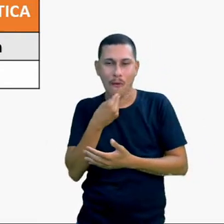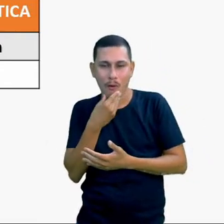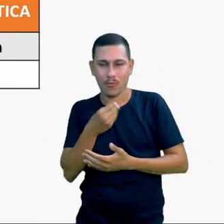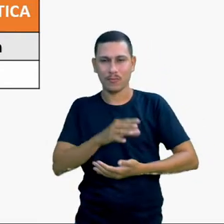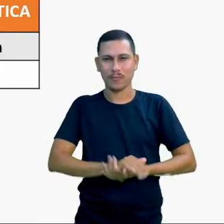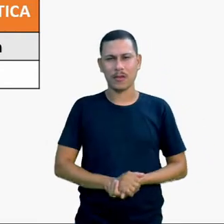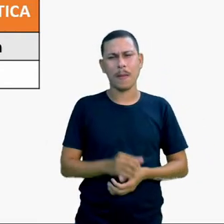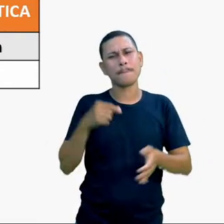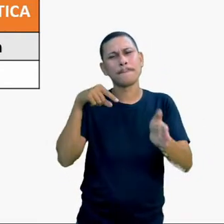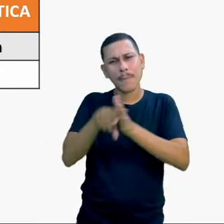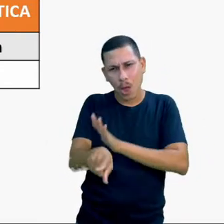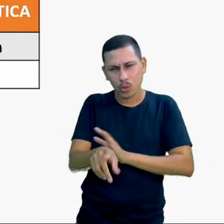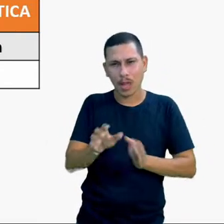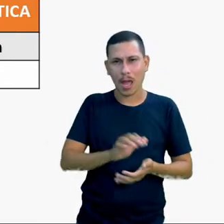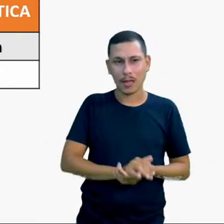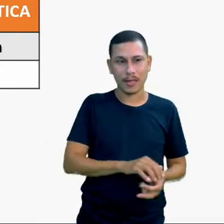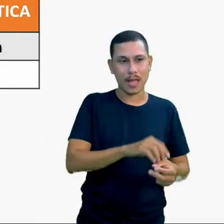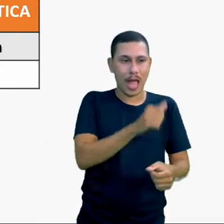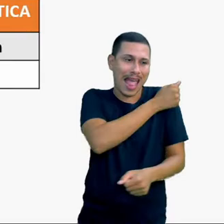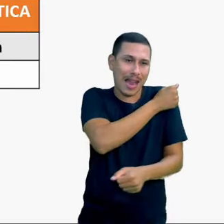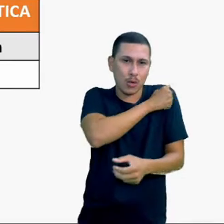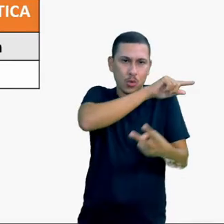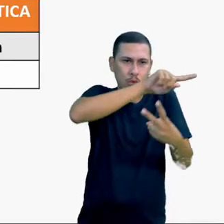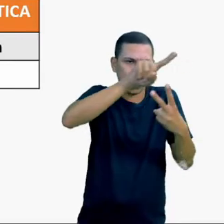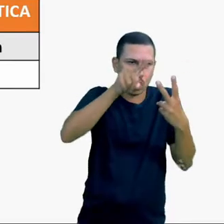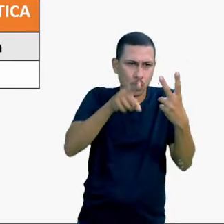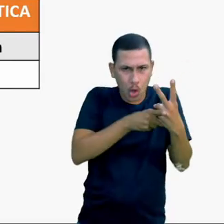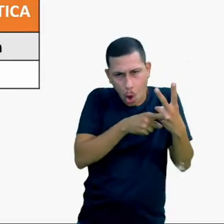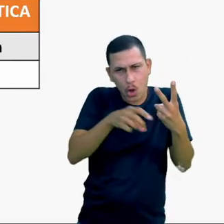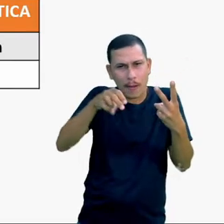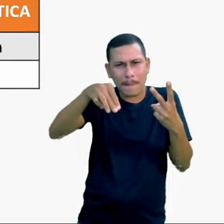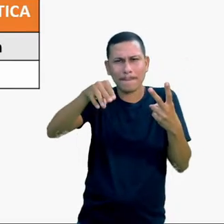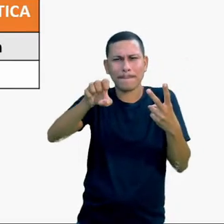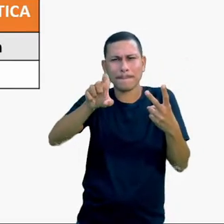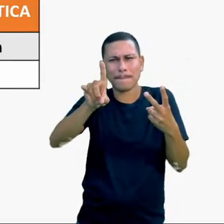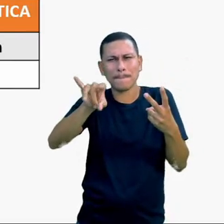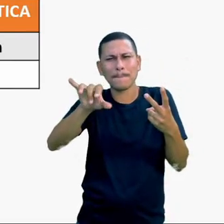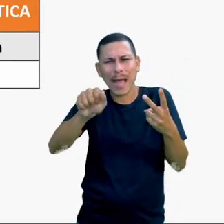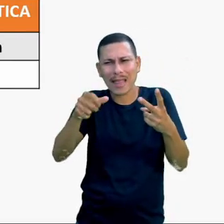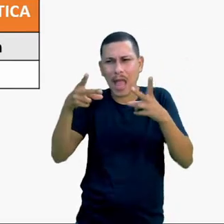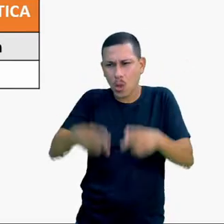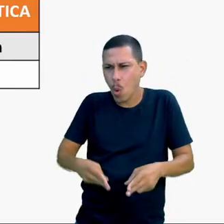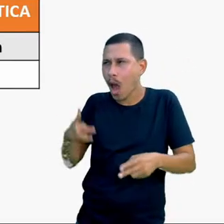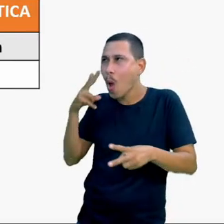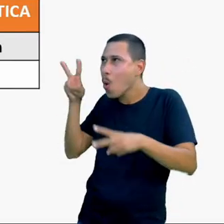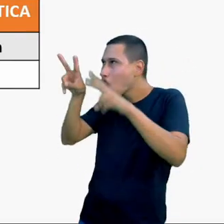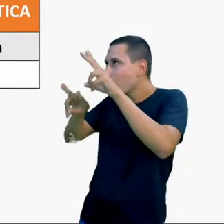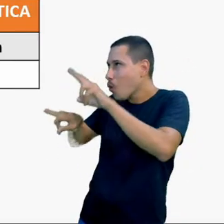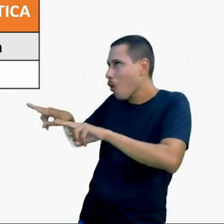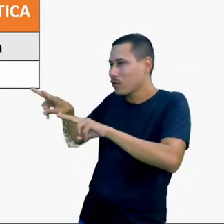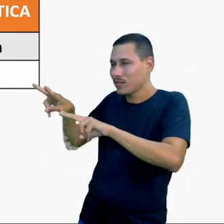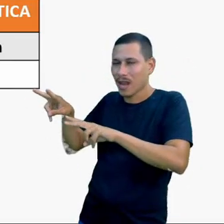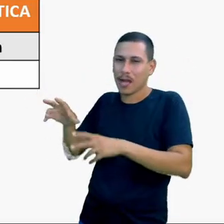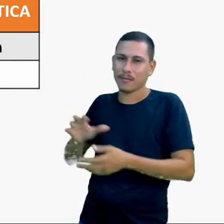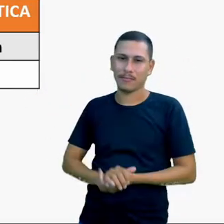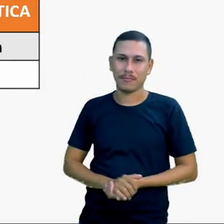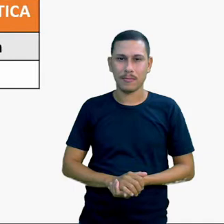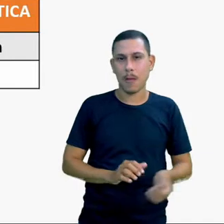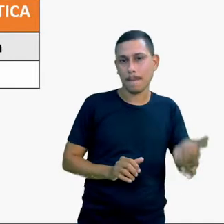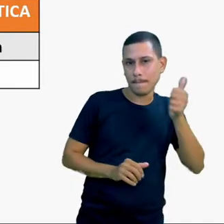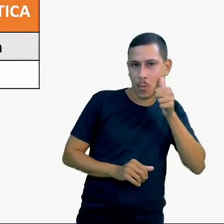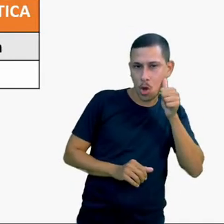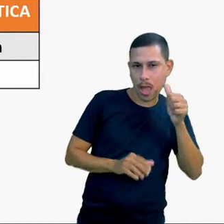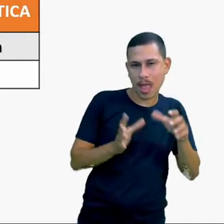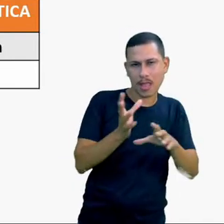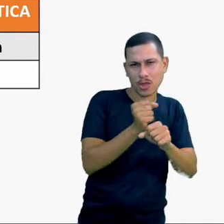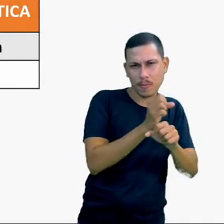é, eles alcançaram a mesma média. Estão vendo ali? A média de Júlia é 6.